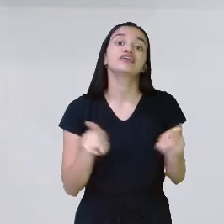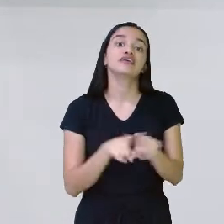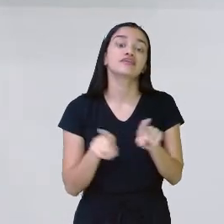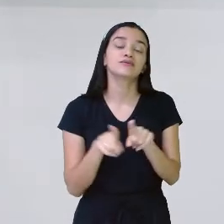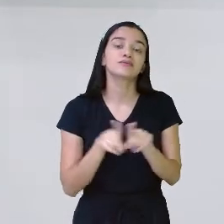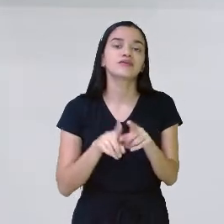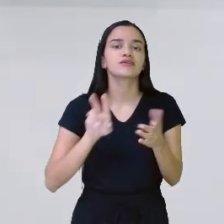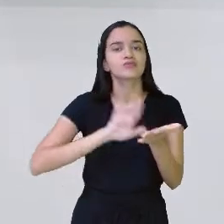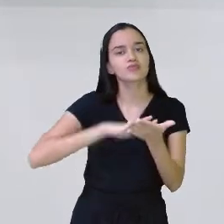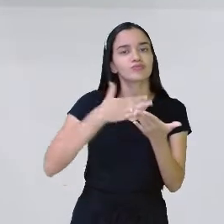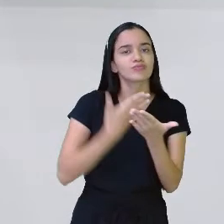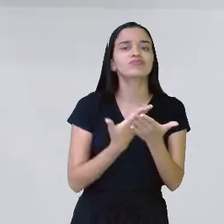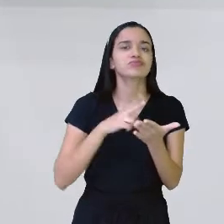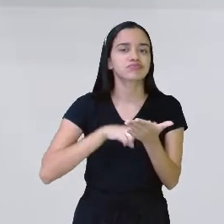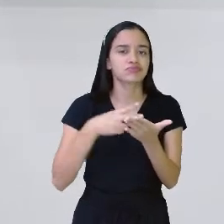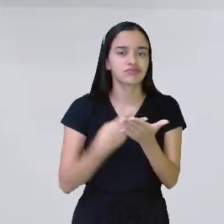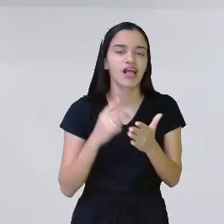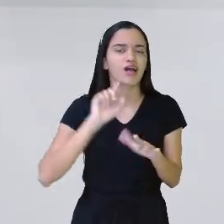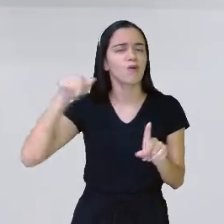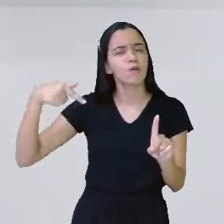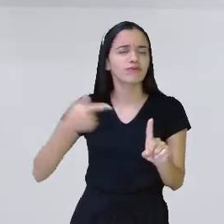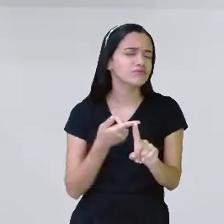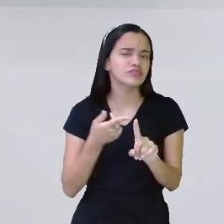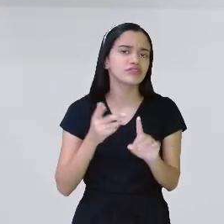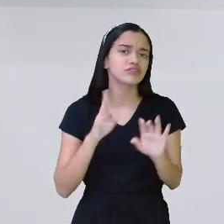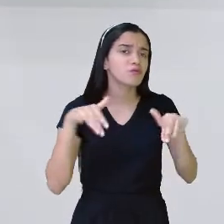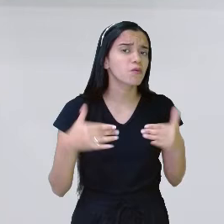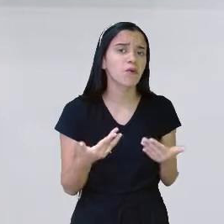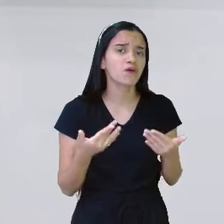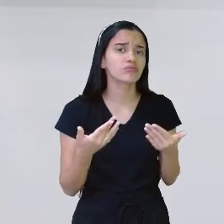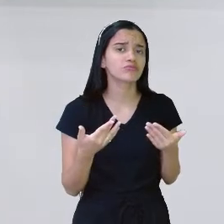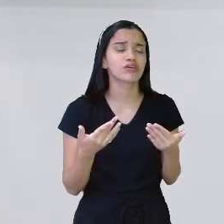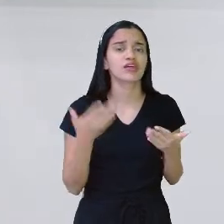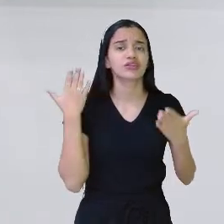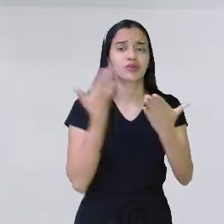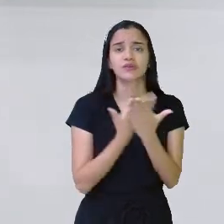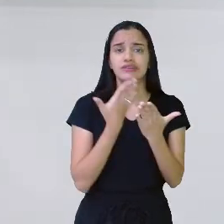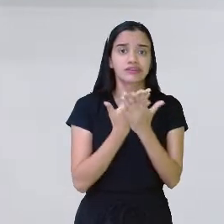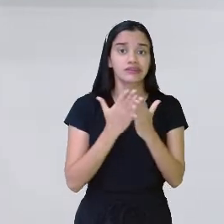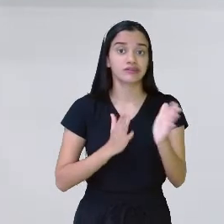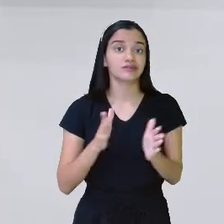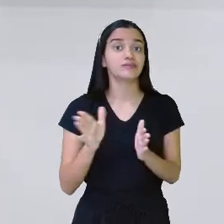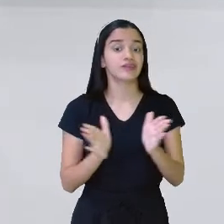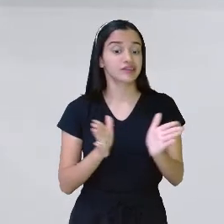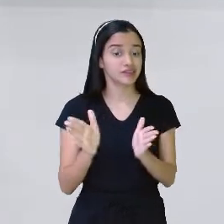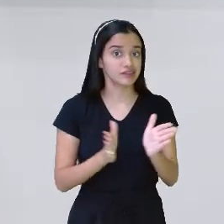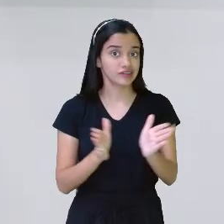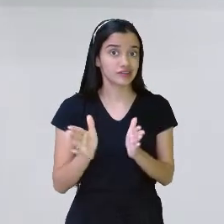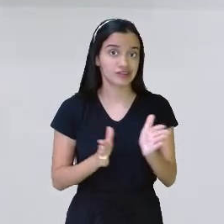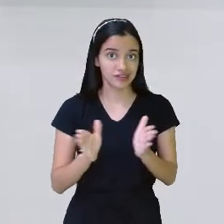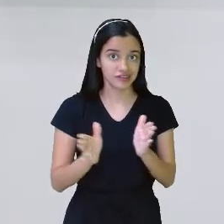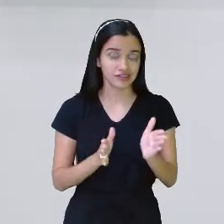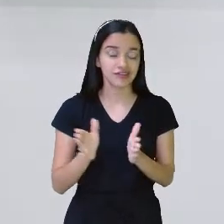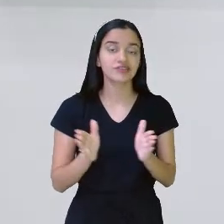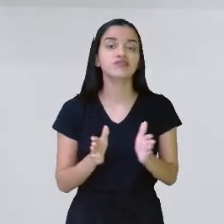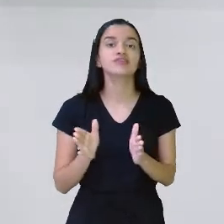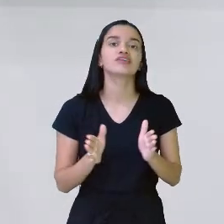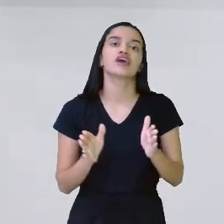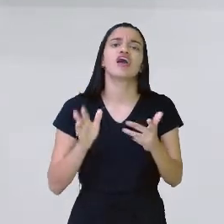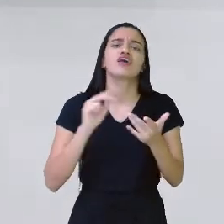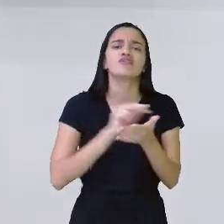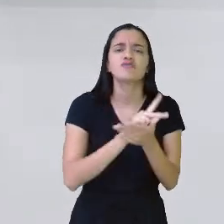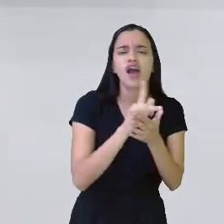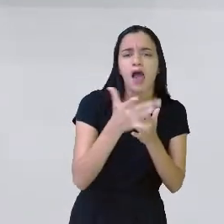para Libras tem o objetivo de tornar nossas aulas mais acessíveis, né, para que elas cheguem no máximo